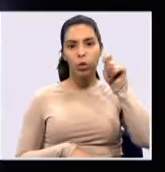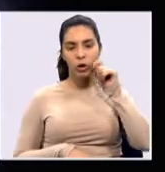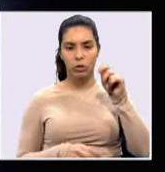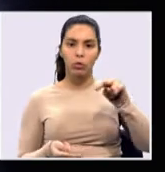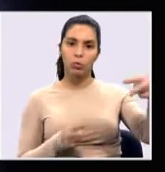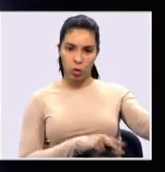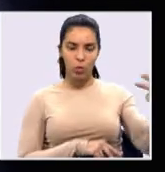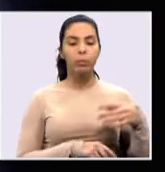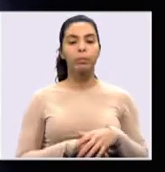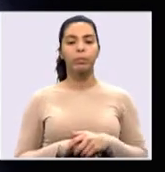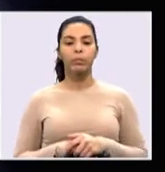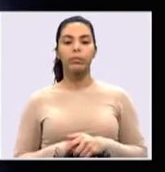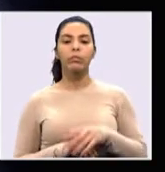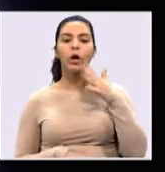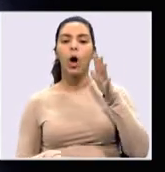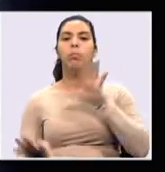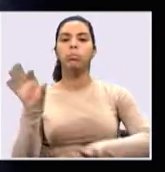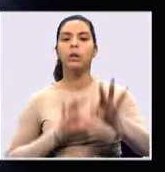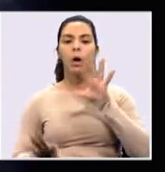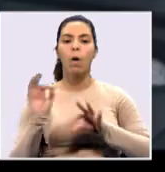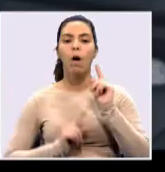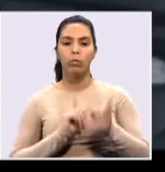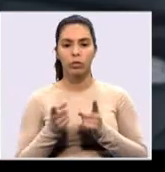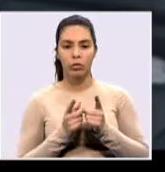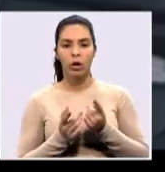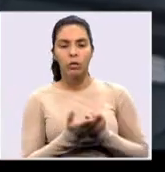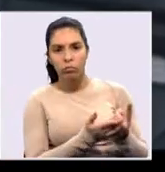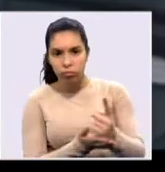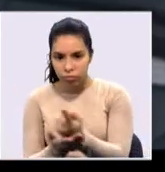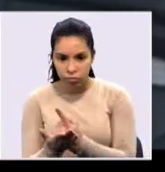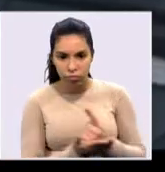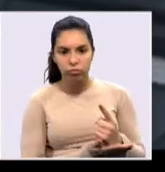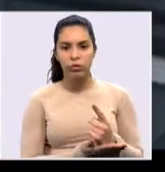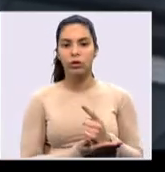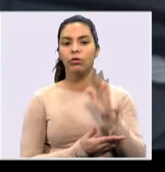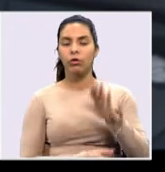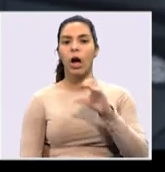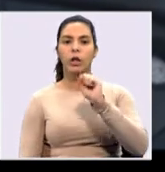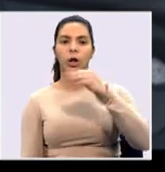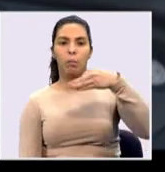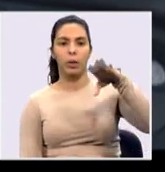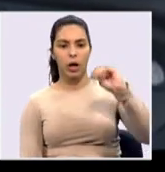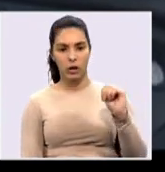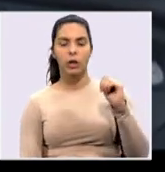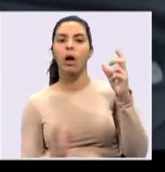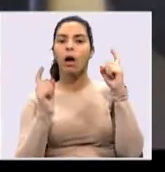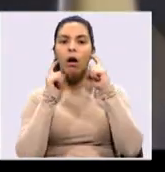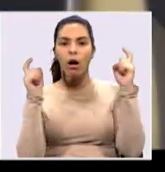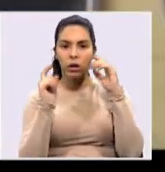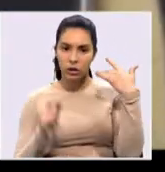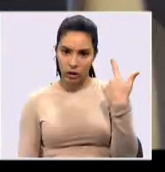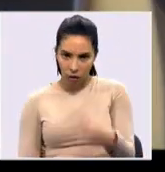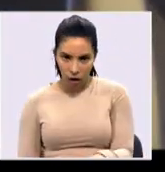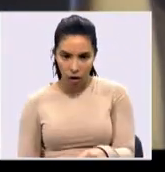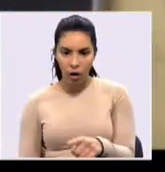que ofertas alternativas são essas que começaste por dizer? Rotas, tours, pré-definidos em GPS Audio Guide,